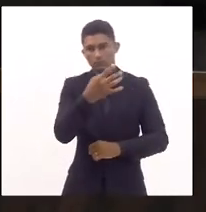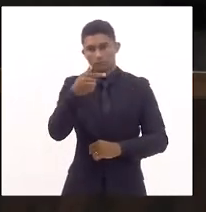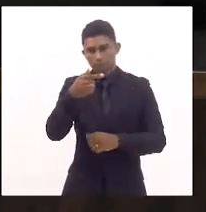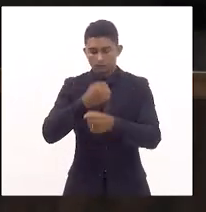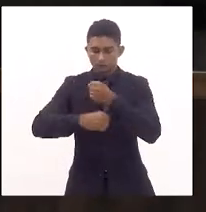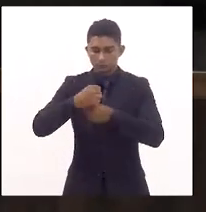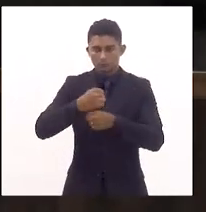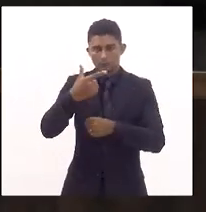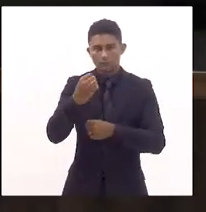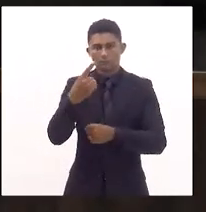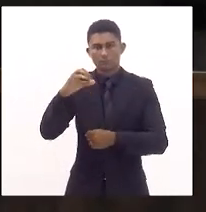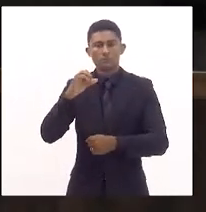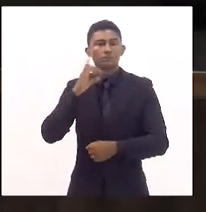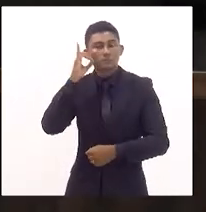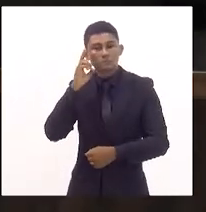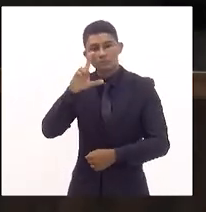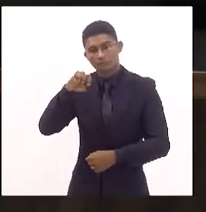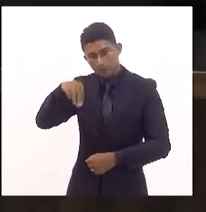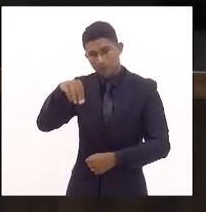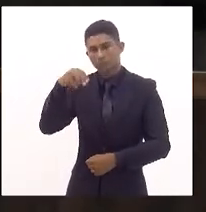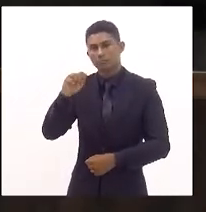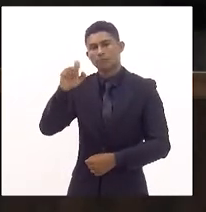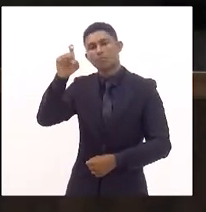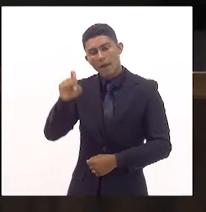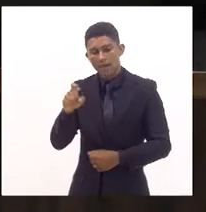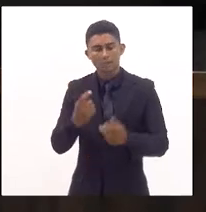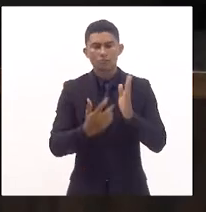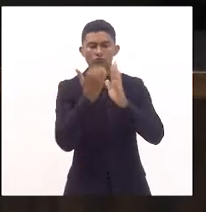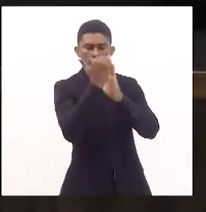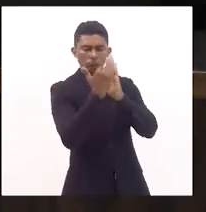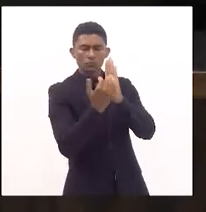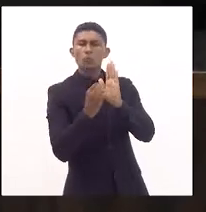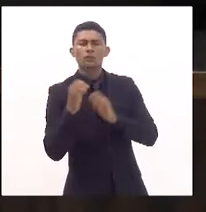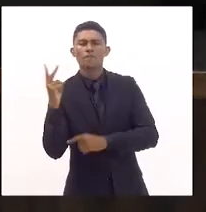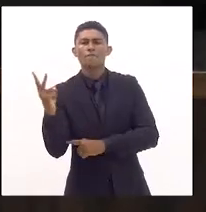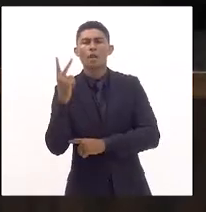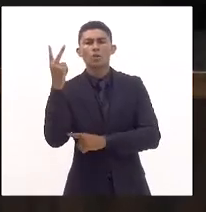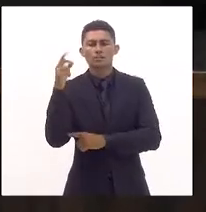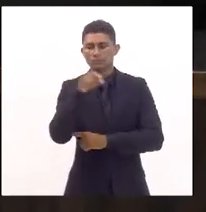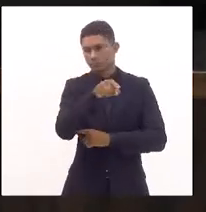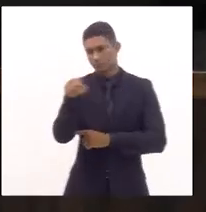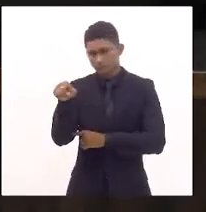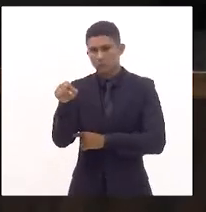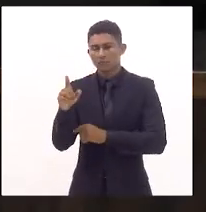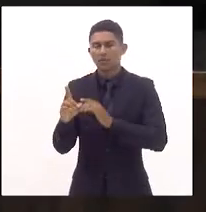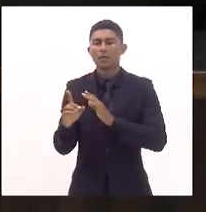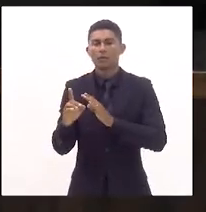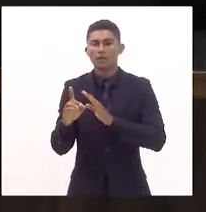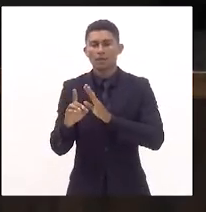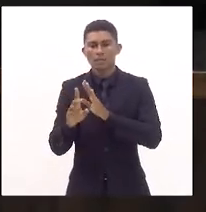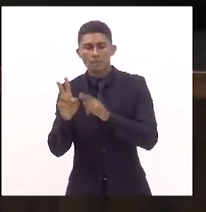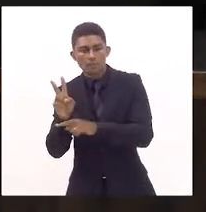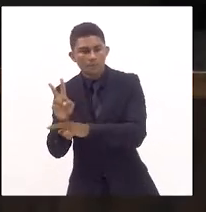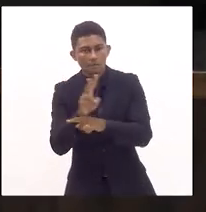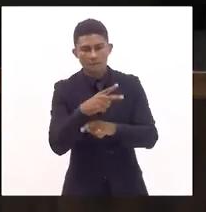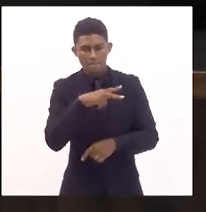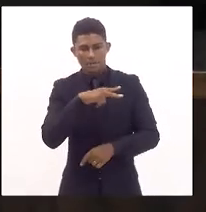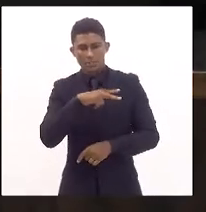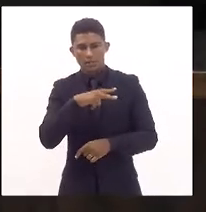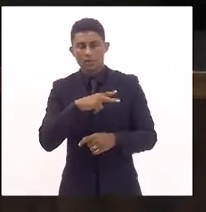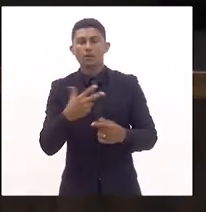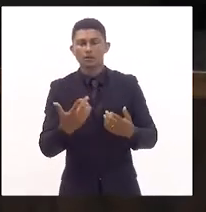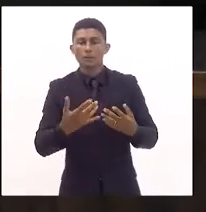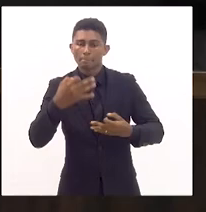autoria do deputado Max Lemos, que programa de valorização do direito de defesa do particular em processo administrativo